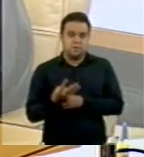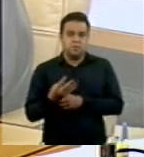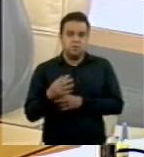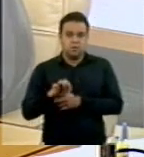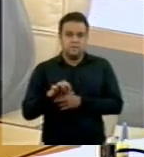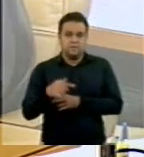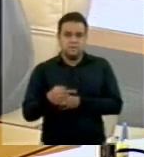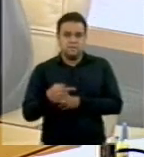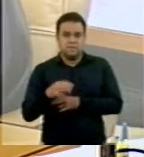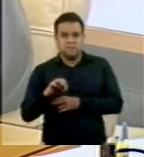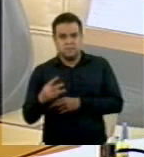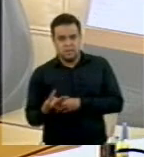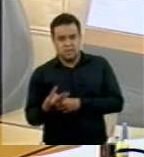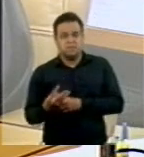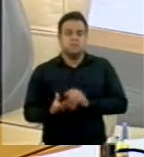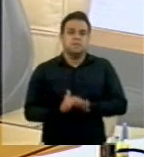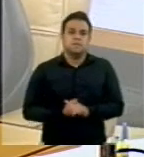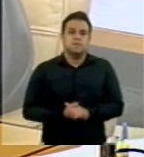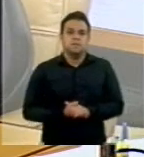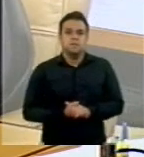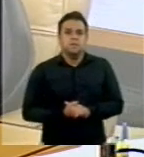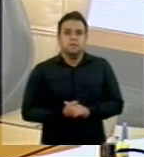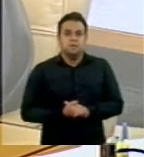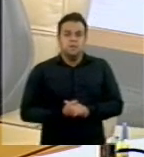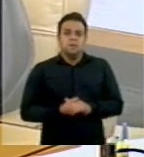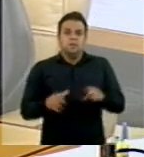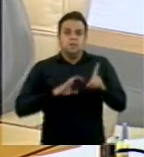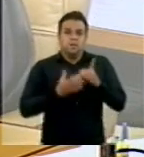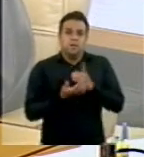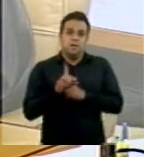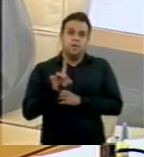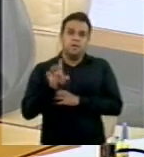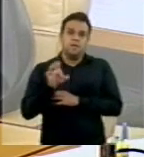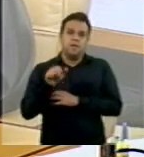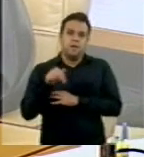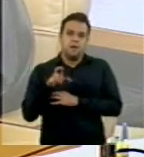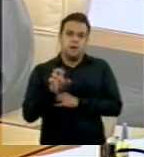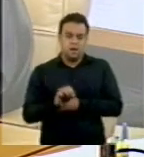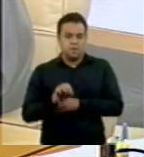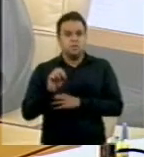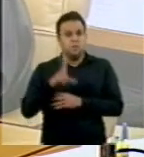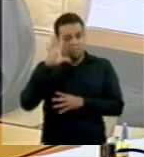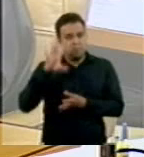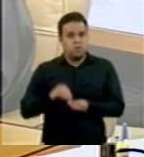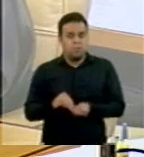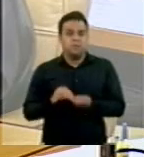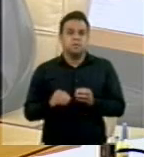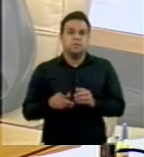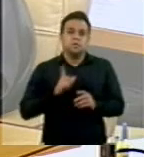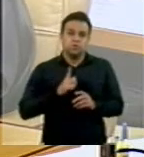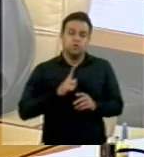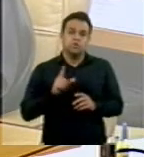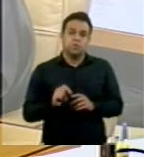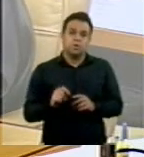349.703, assentou o nosso decano para a compreensão do quadro